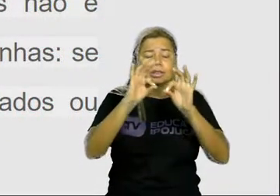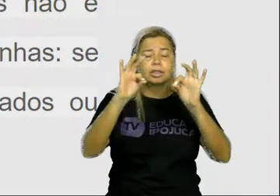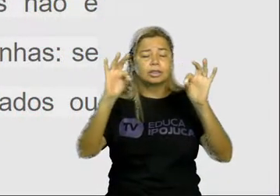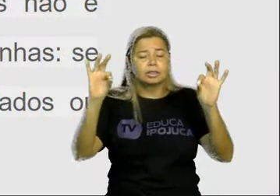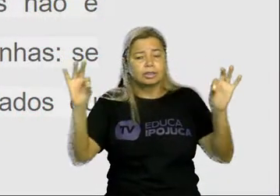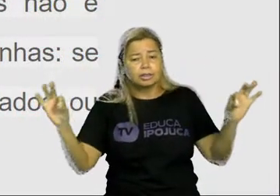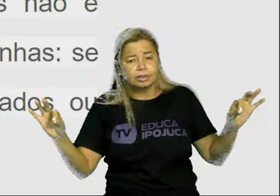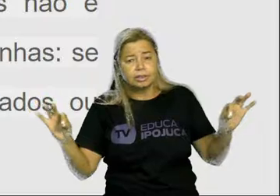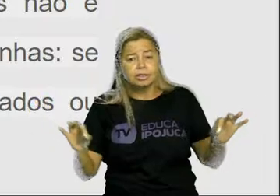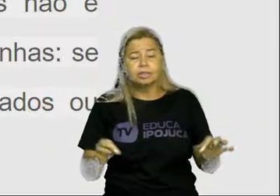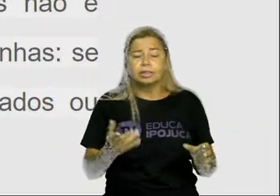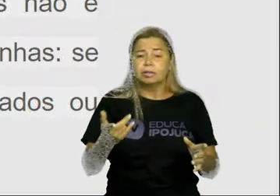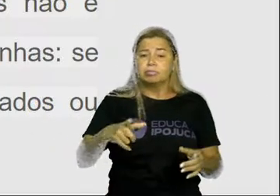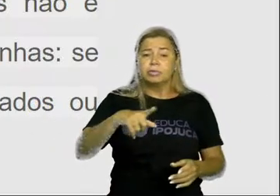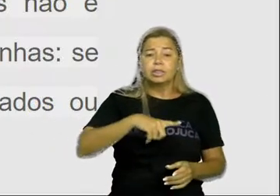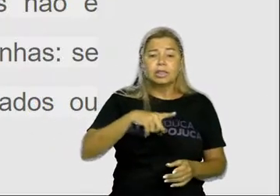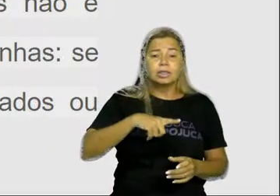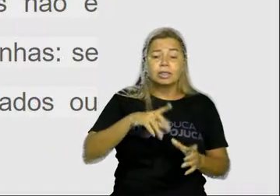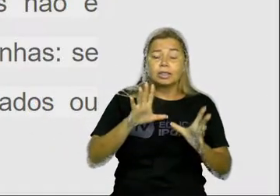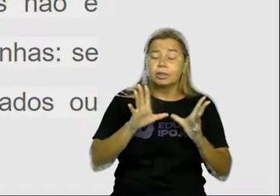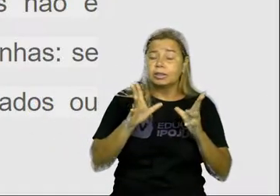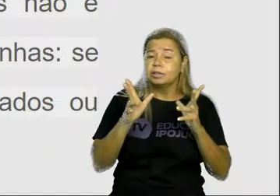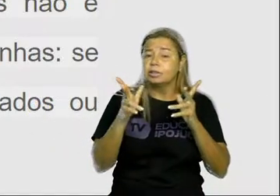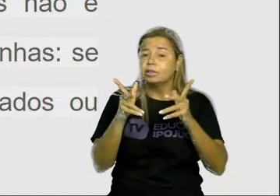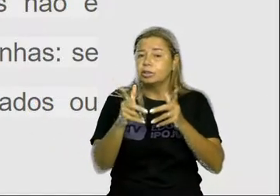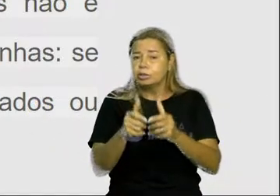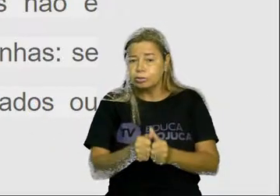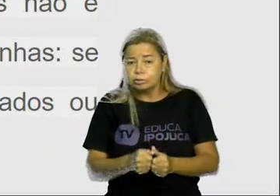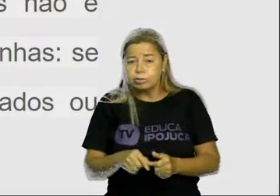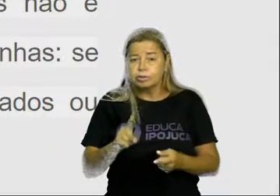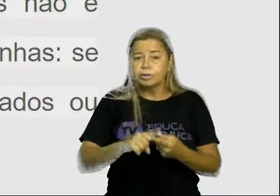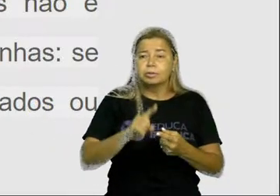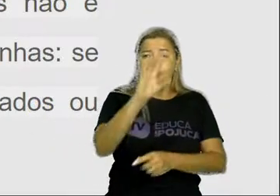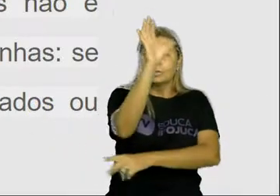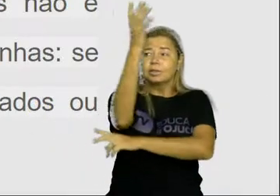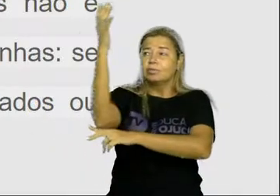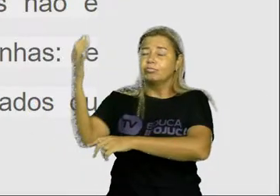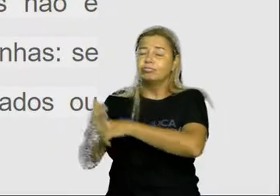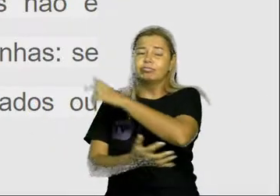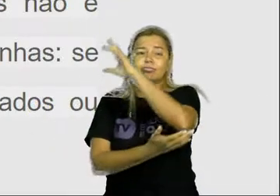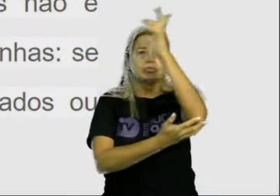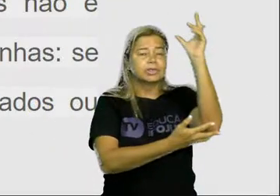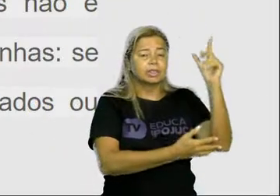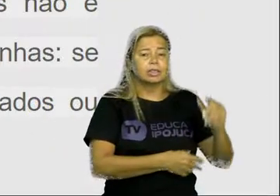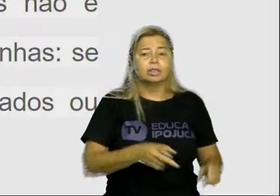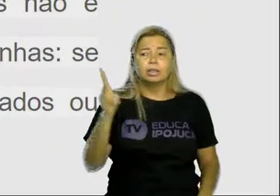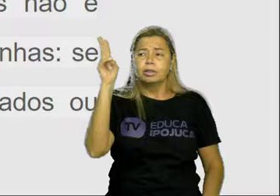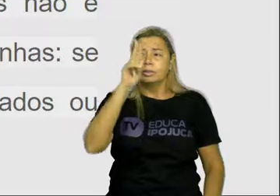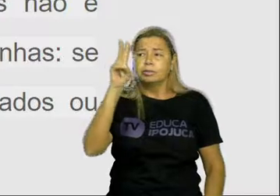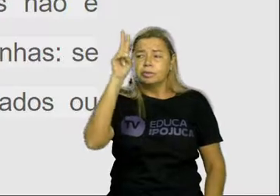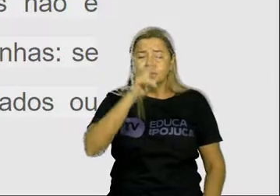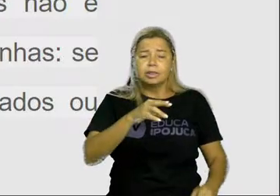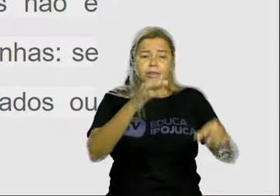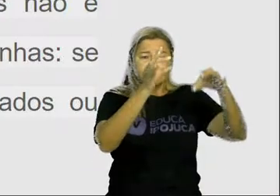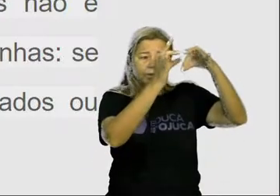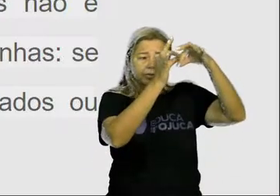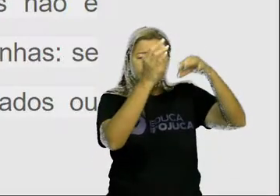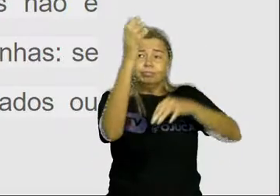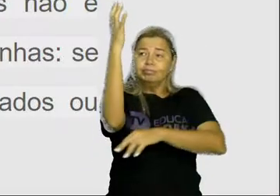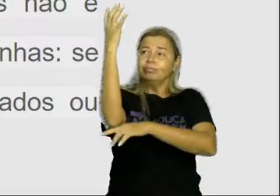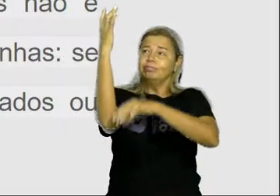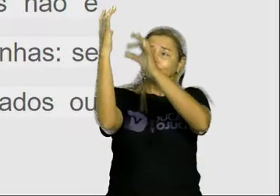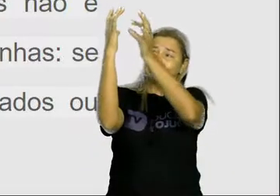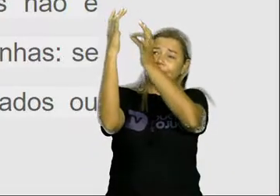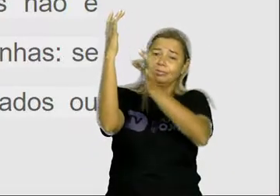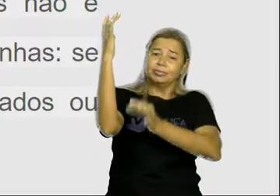todas as coisas que estão ao nosso redor, especialmente na natureza. Observe a folha de uma árvore. Quantas linhas